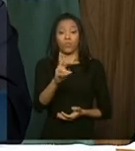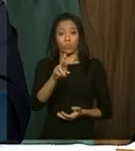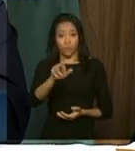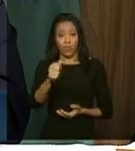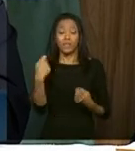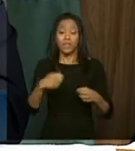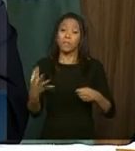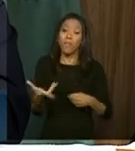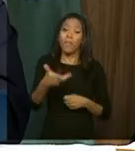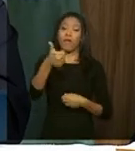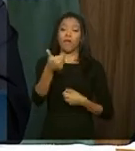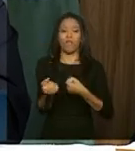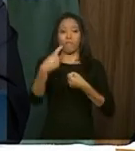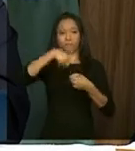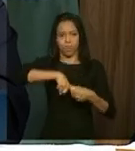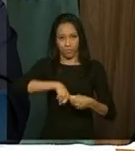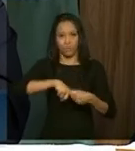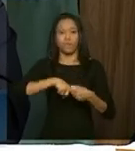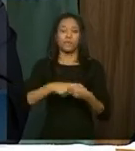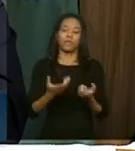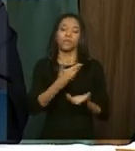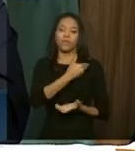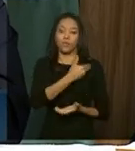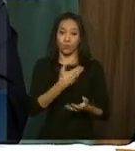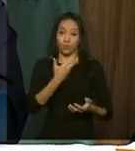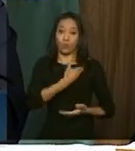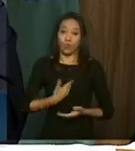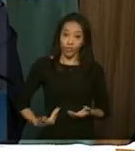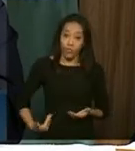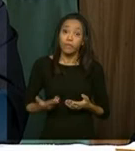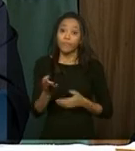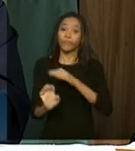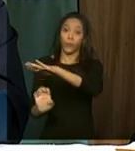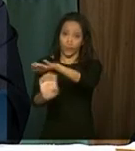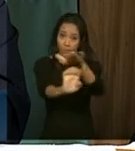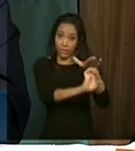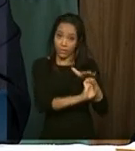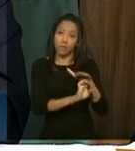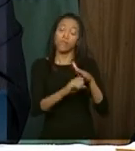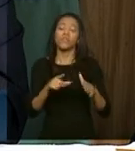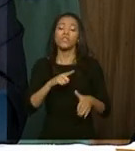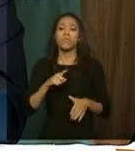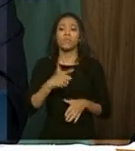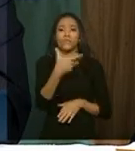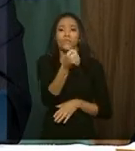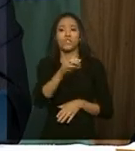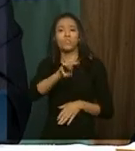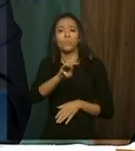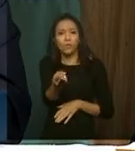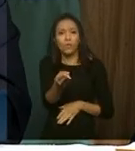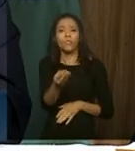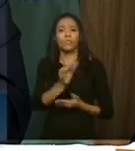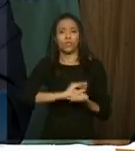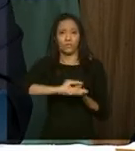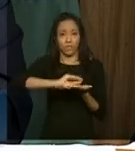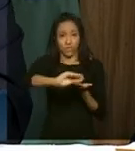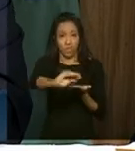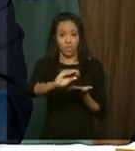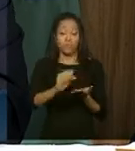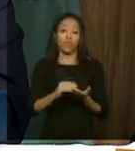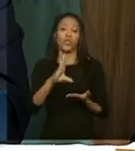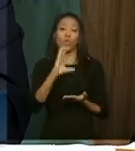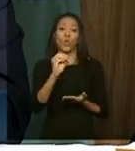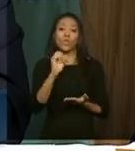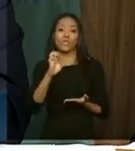público-privada. Então, nas rodovias, nós tivemos aí 28 bilhões de investimentos nas concessões que nós fizemos em